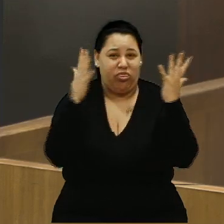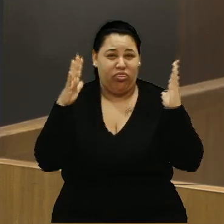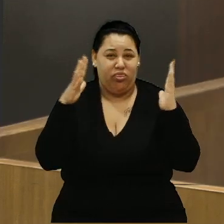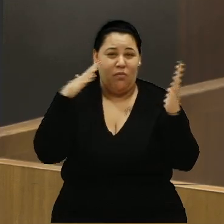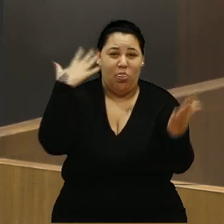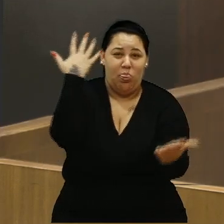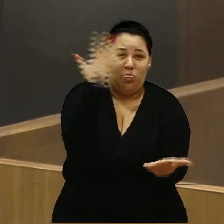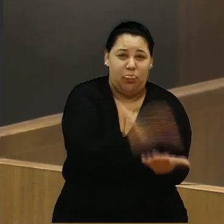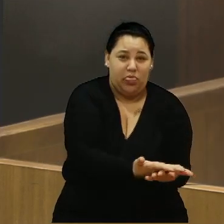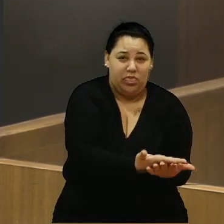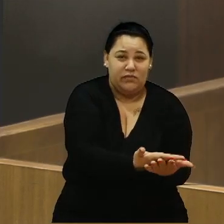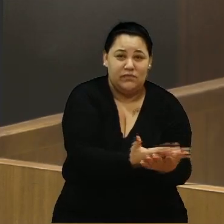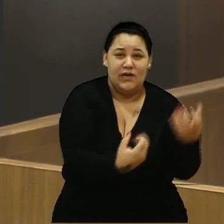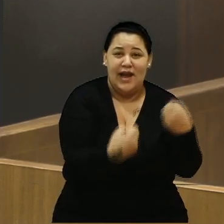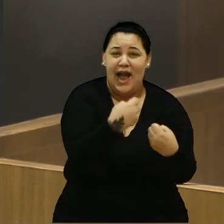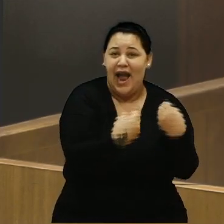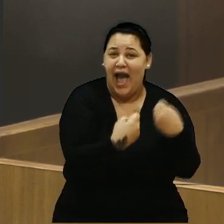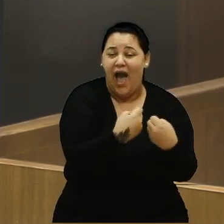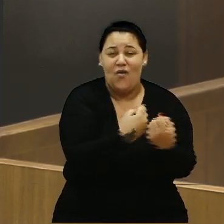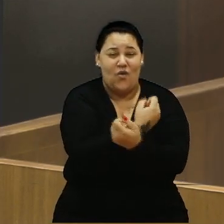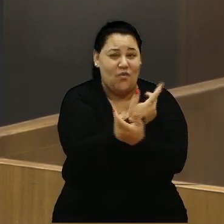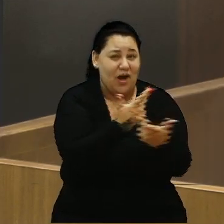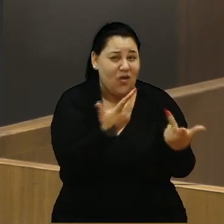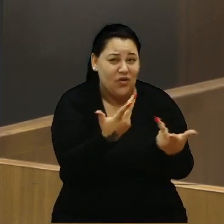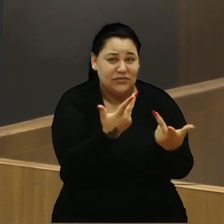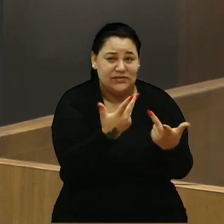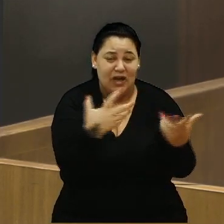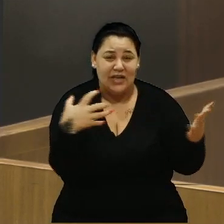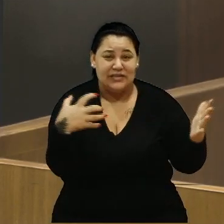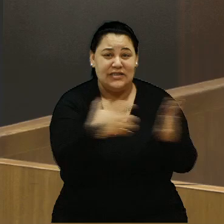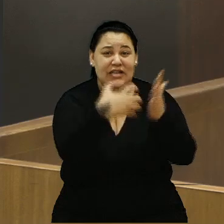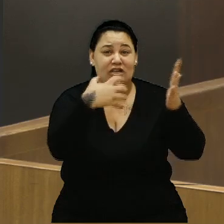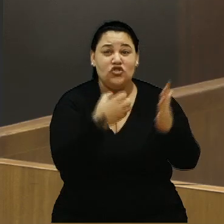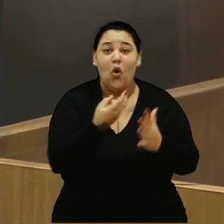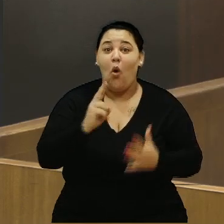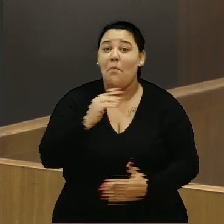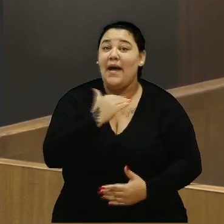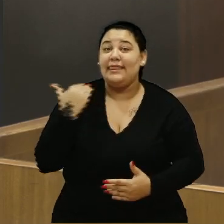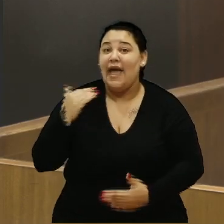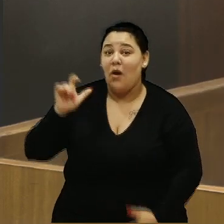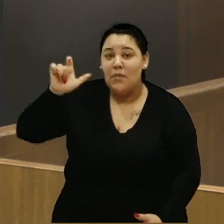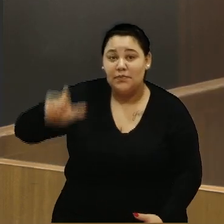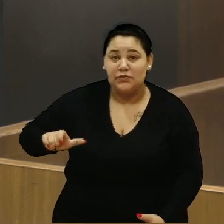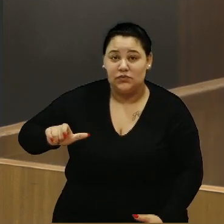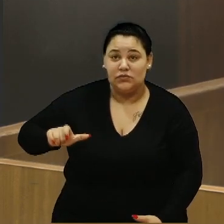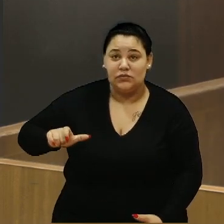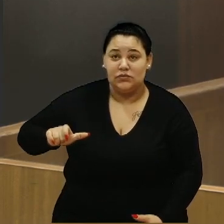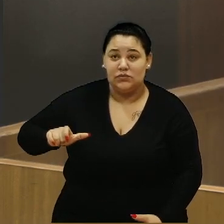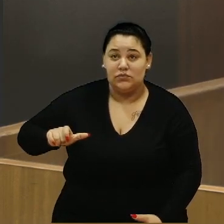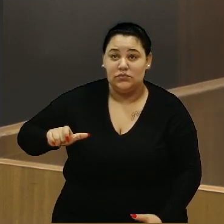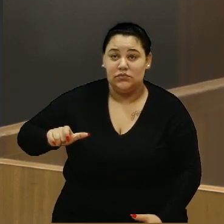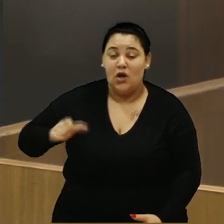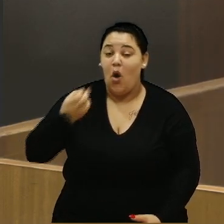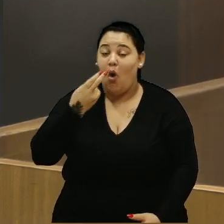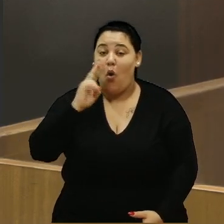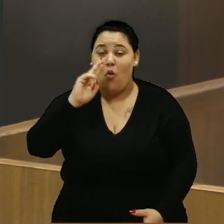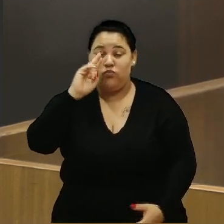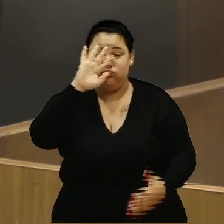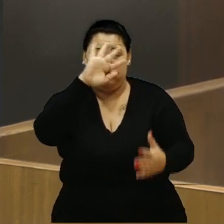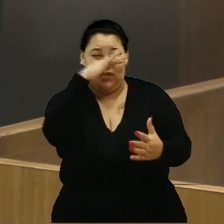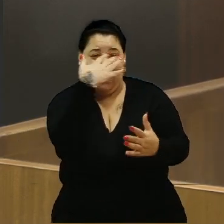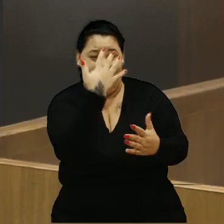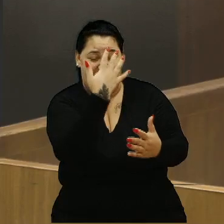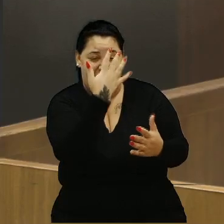a cair em cima de um veículo, tirando a vida de alguém, ou vier a cair em cima de um veículo